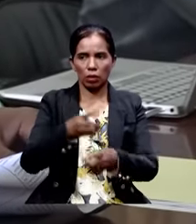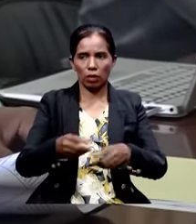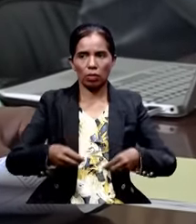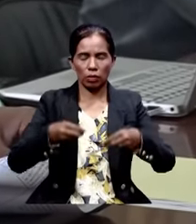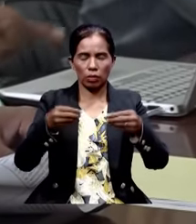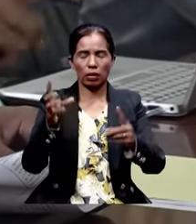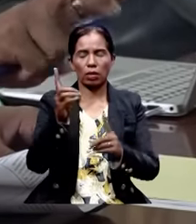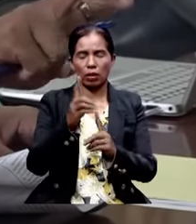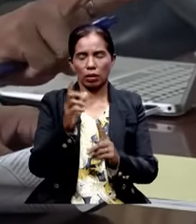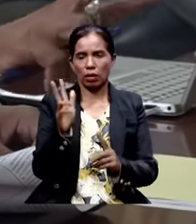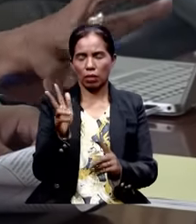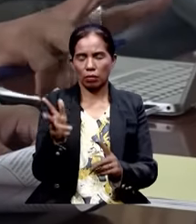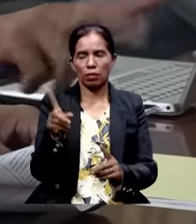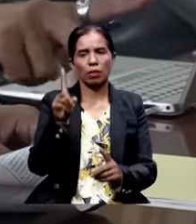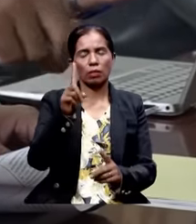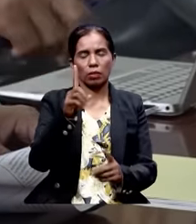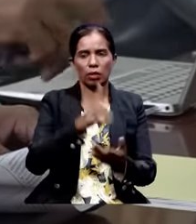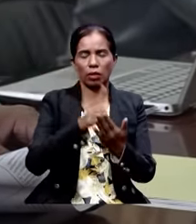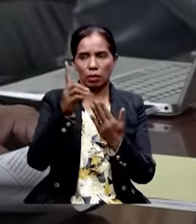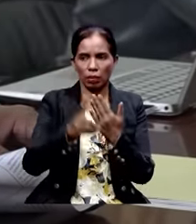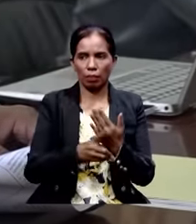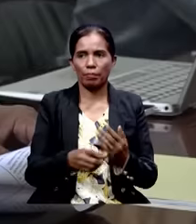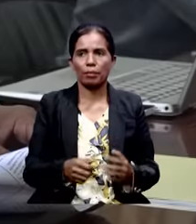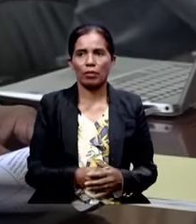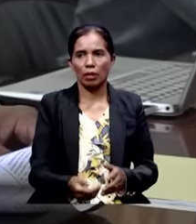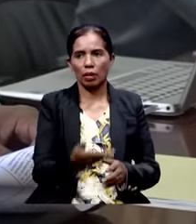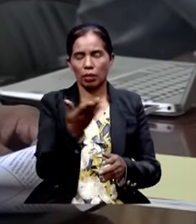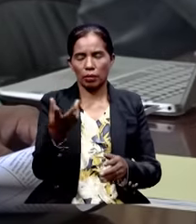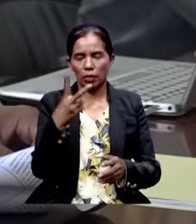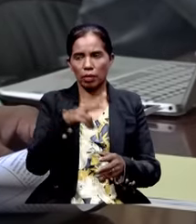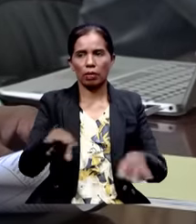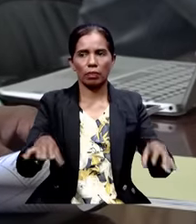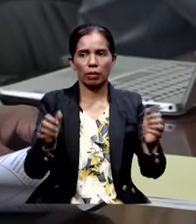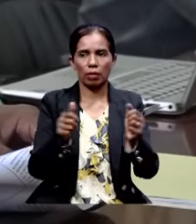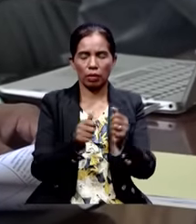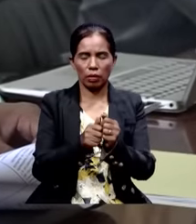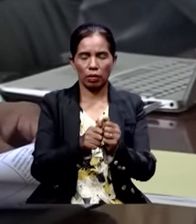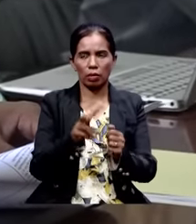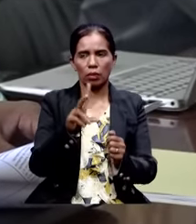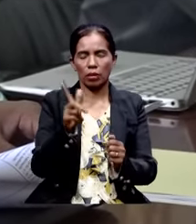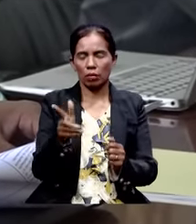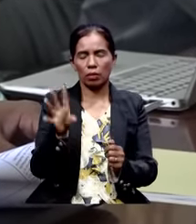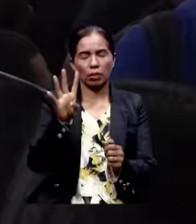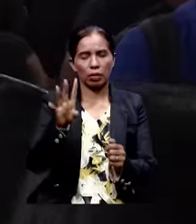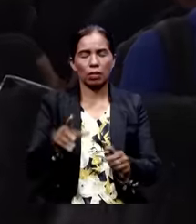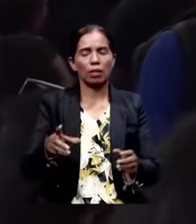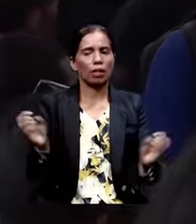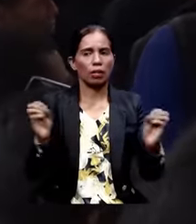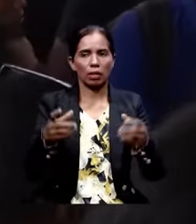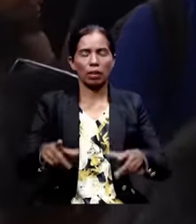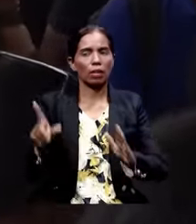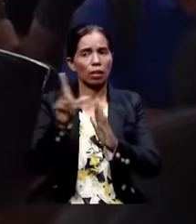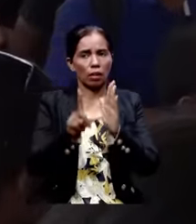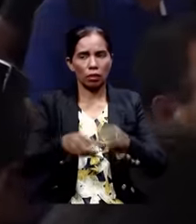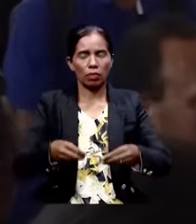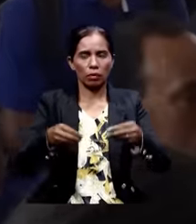31 de Dezembro. Mas tuir lei decreto eleitoral né e a dívida subjetiva está baseada em contrato indivíduo contratado no ano 2023 lá na lei foral. Bem, hira